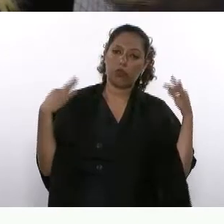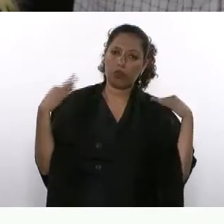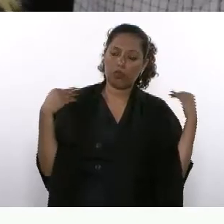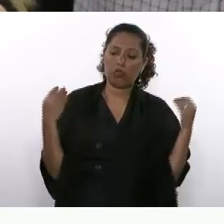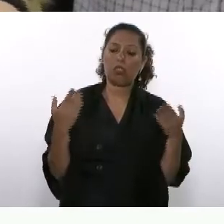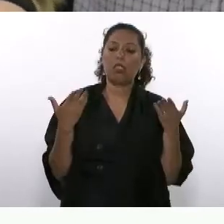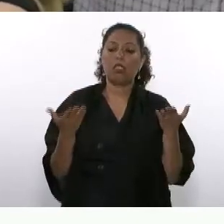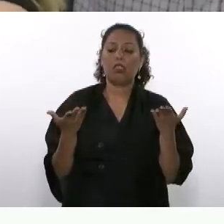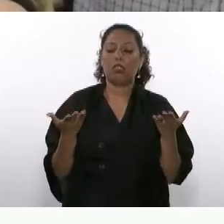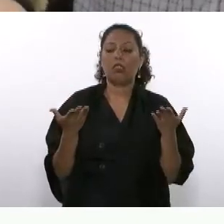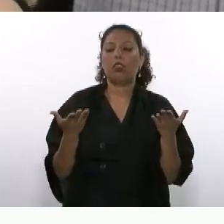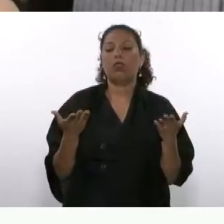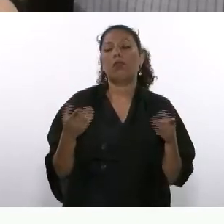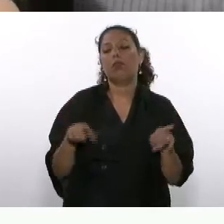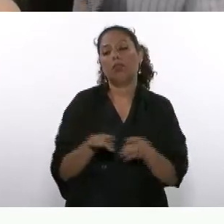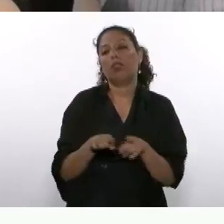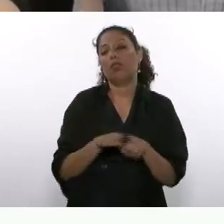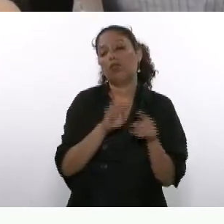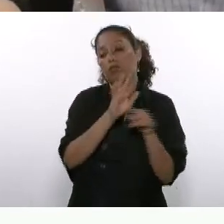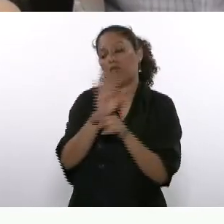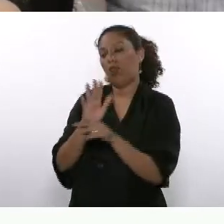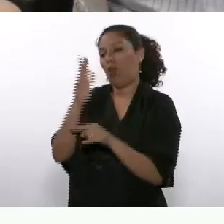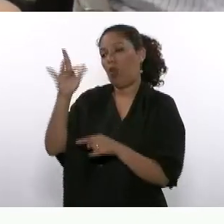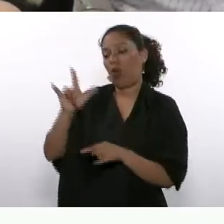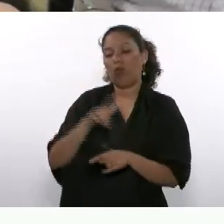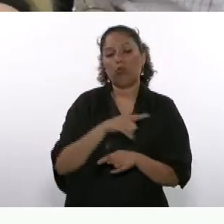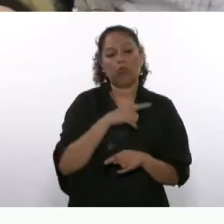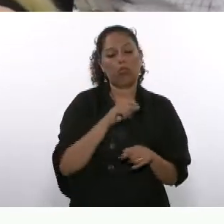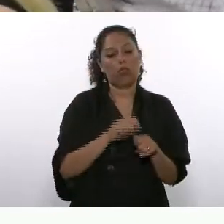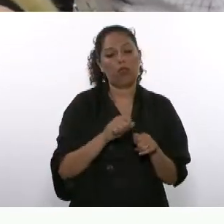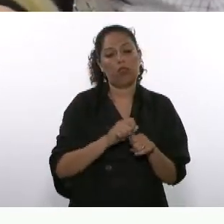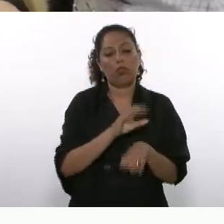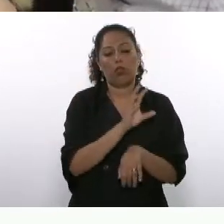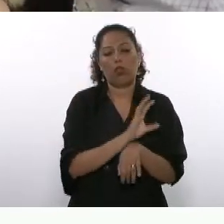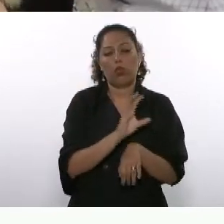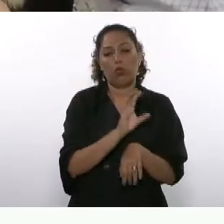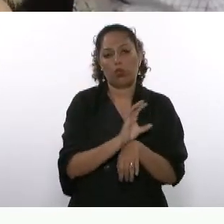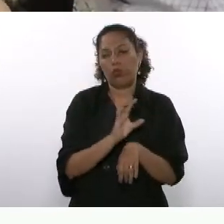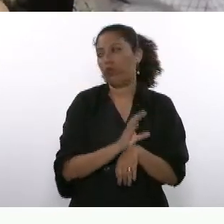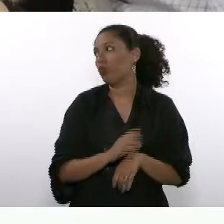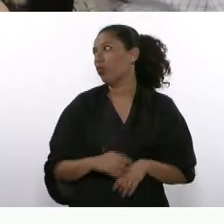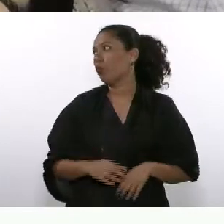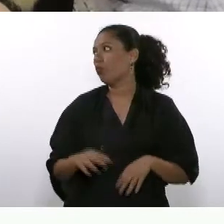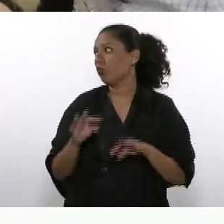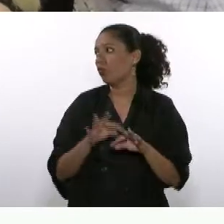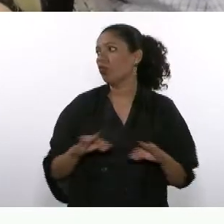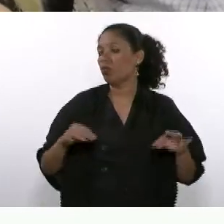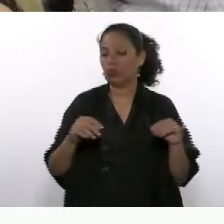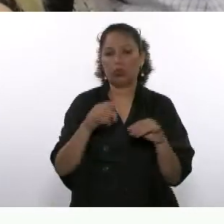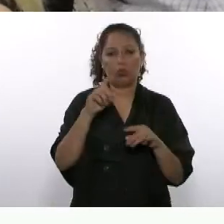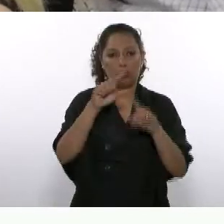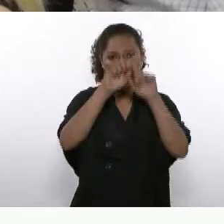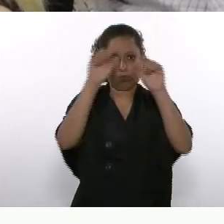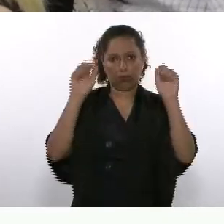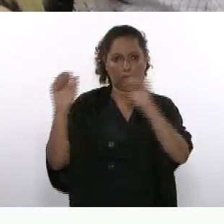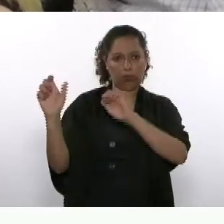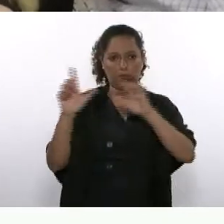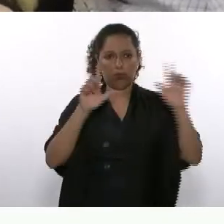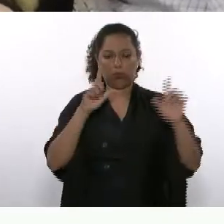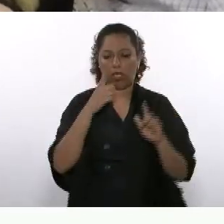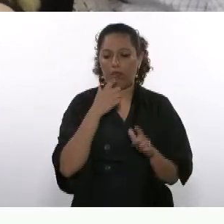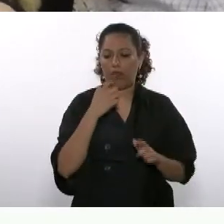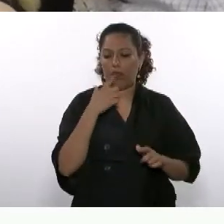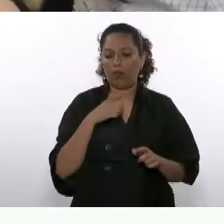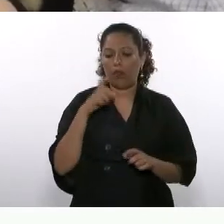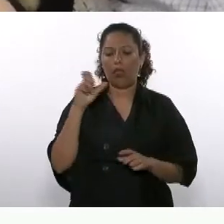pessoas queiram também fazer parte desse curso. Tudo tudo que está em vermelho são